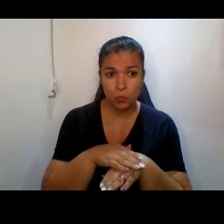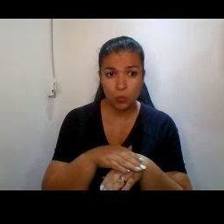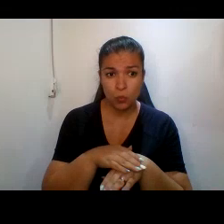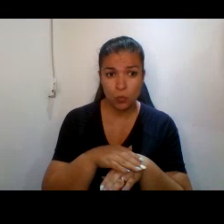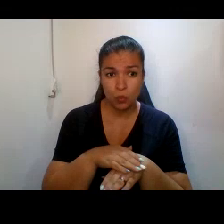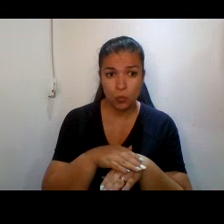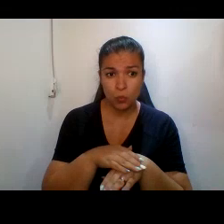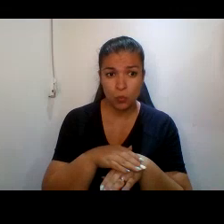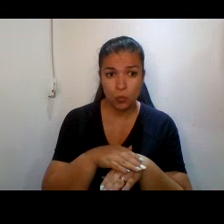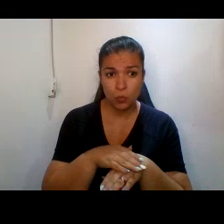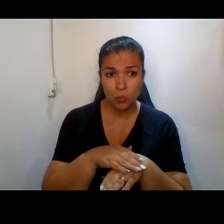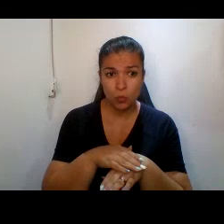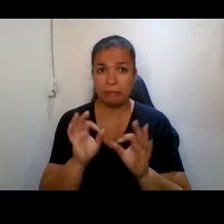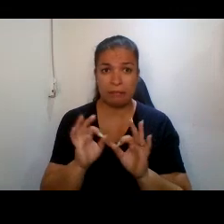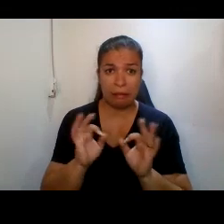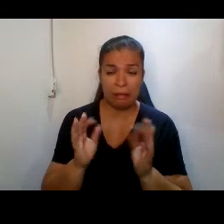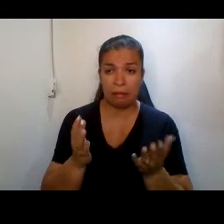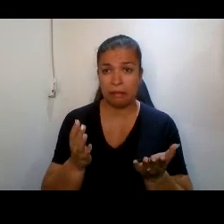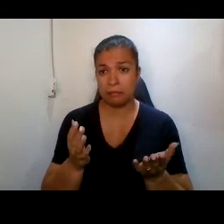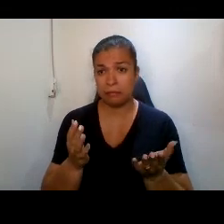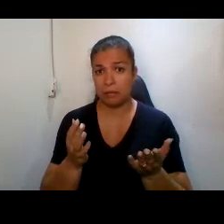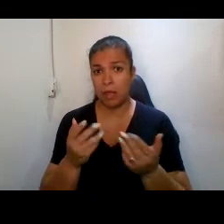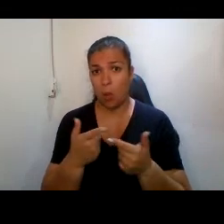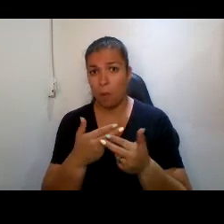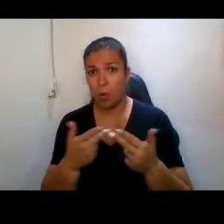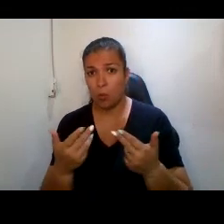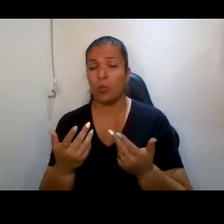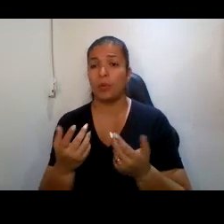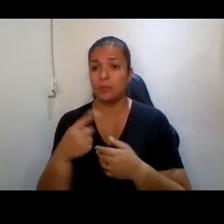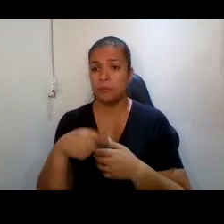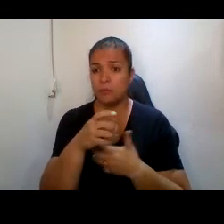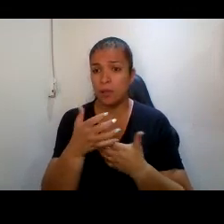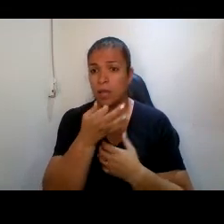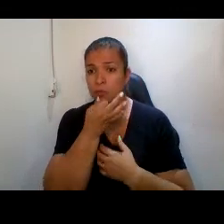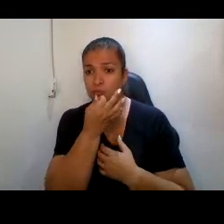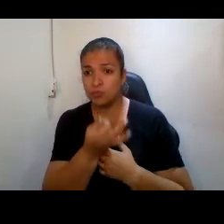conversado aqui entre nós, que vocês queiram sugerir?